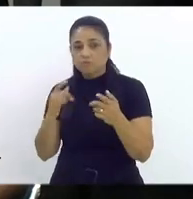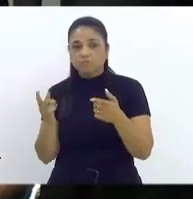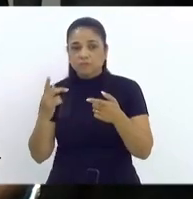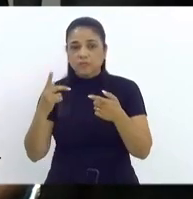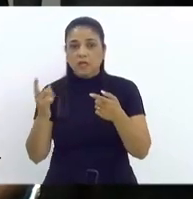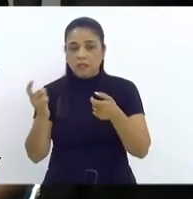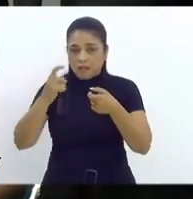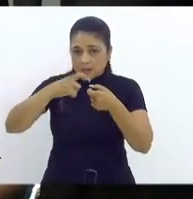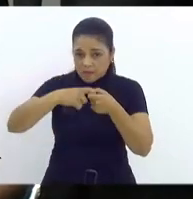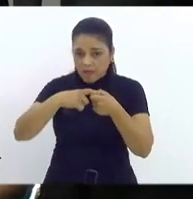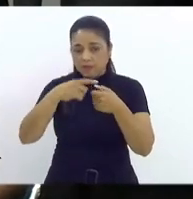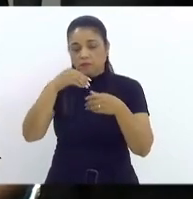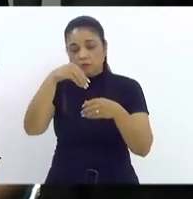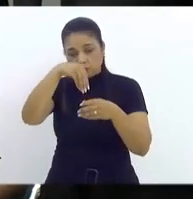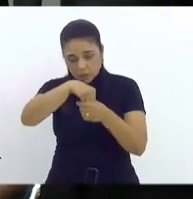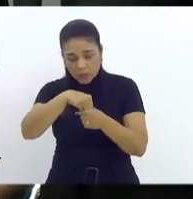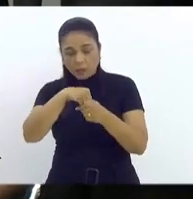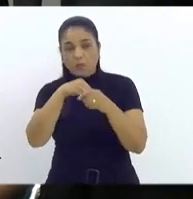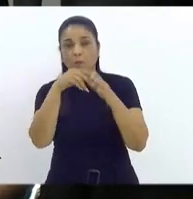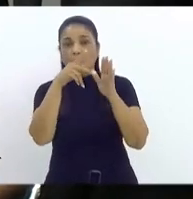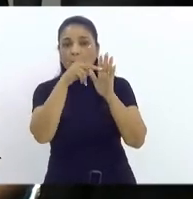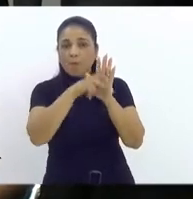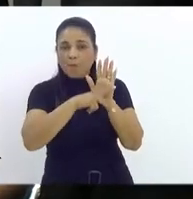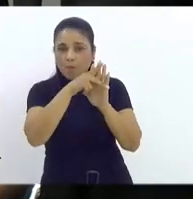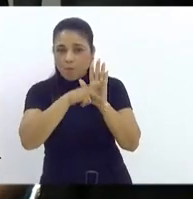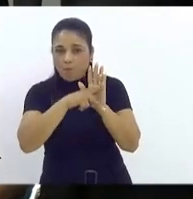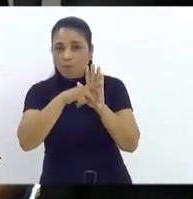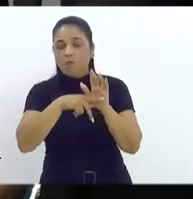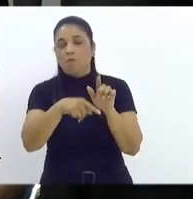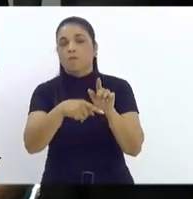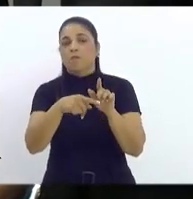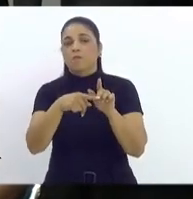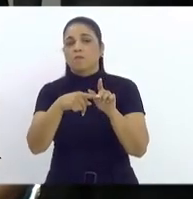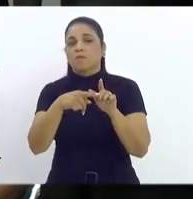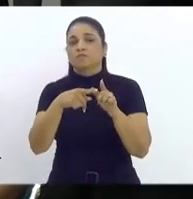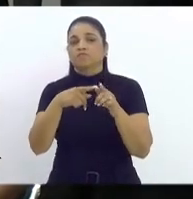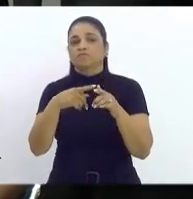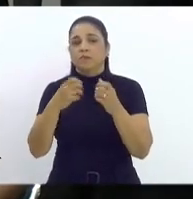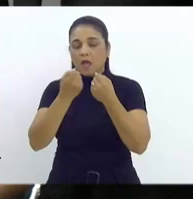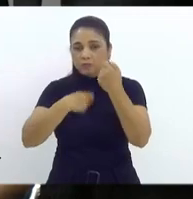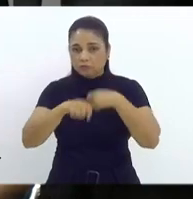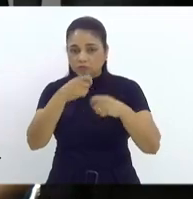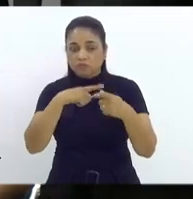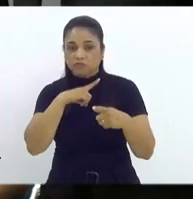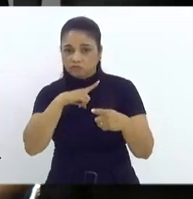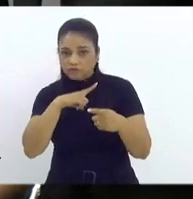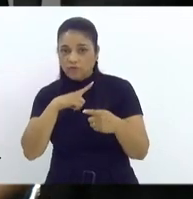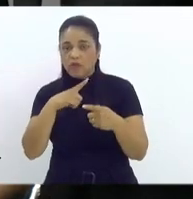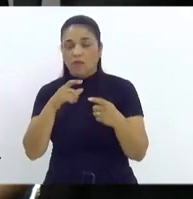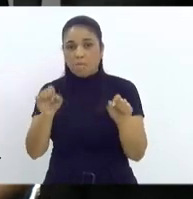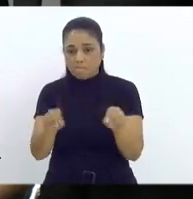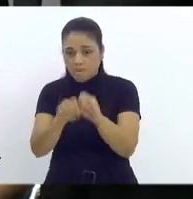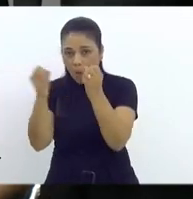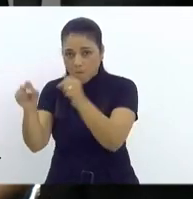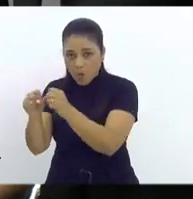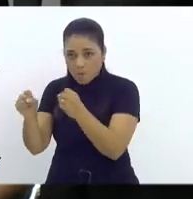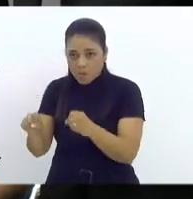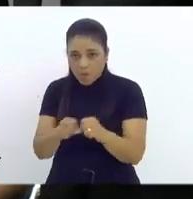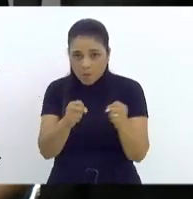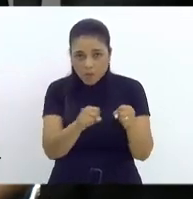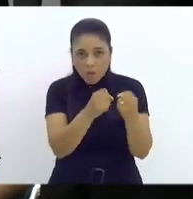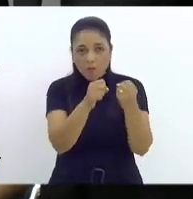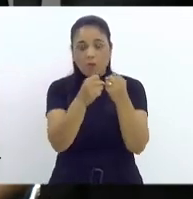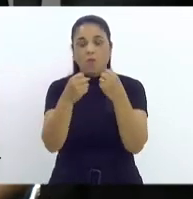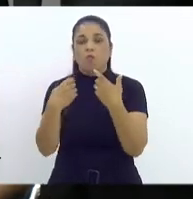processo administrativo dentro da agência e, após, se tiver algum dano a instalações da